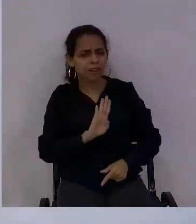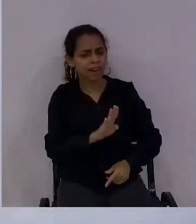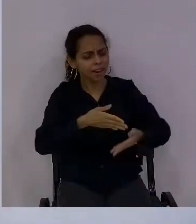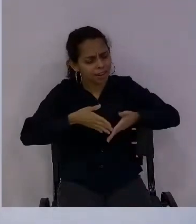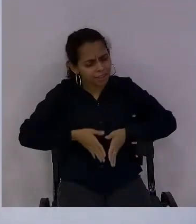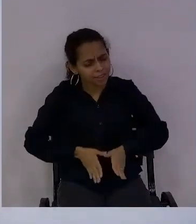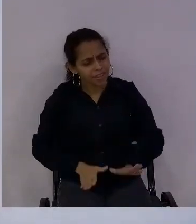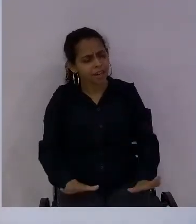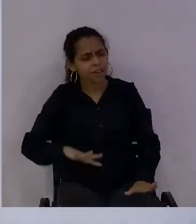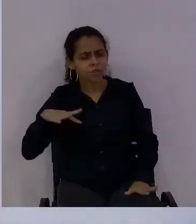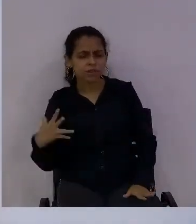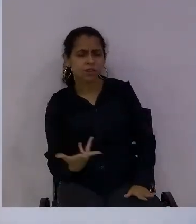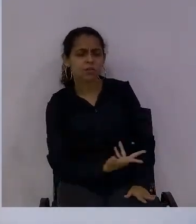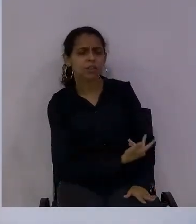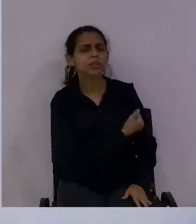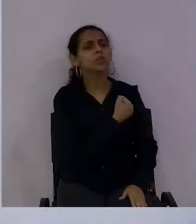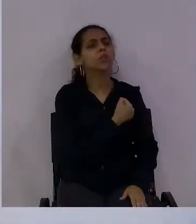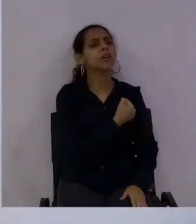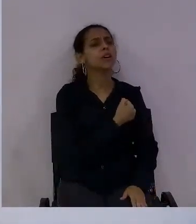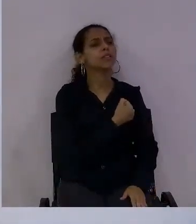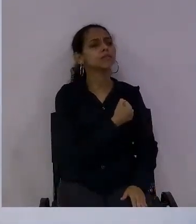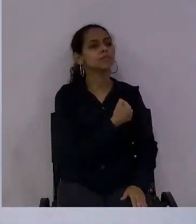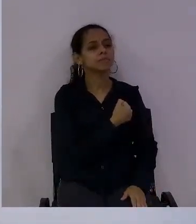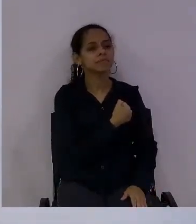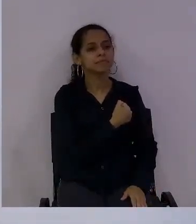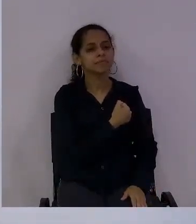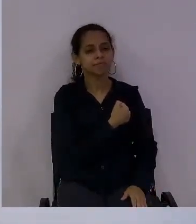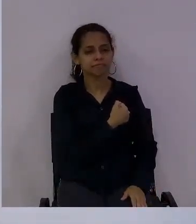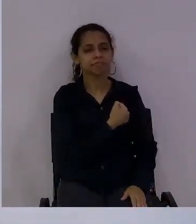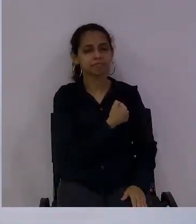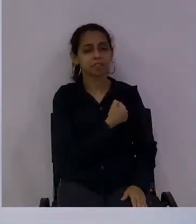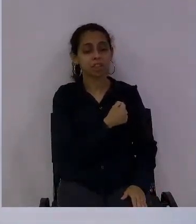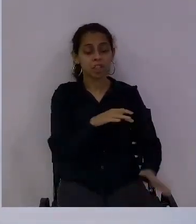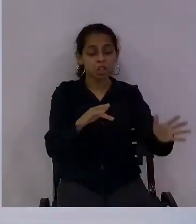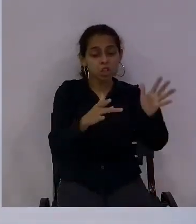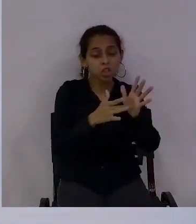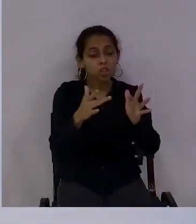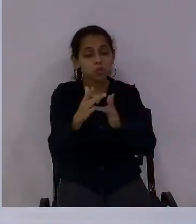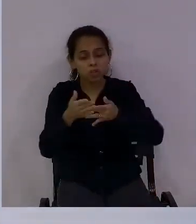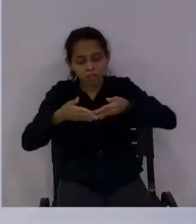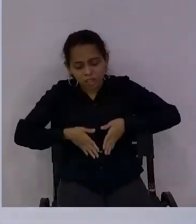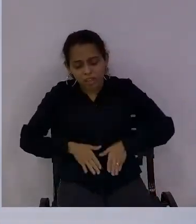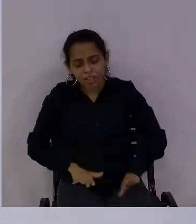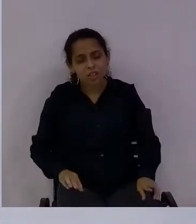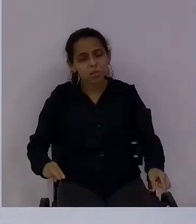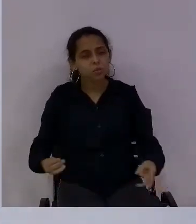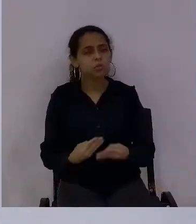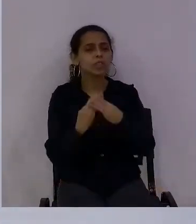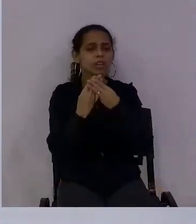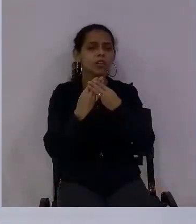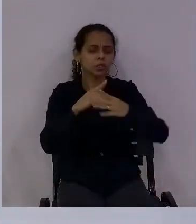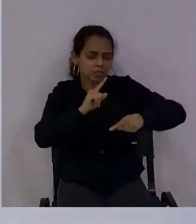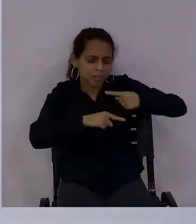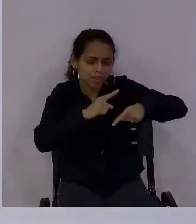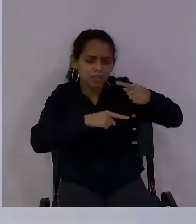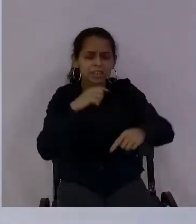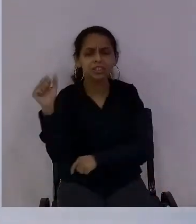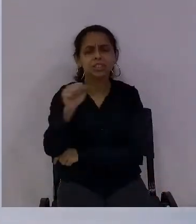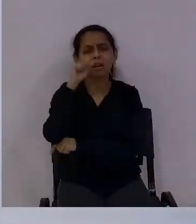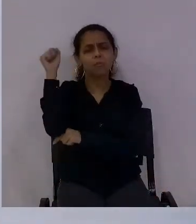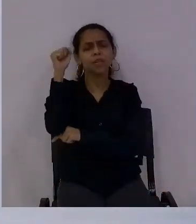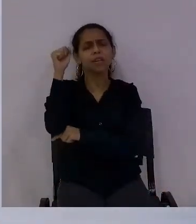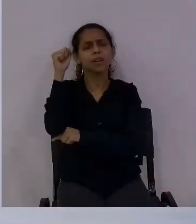cidadezinha. Jesus ter nascido entre os judeus, Jesus ter nascido entre os descendentes de Abraão, Jesus ter